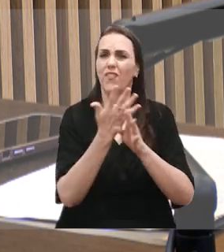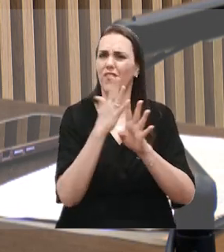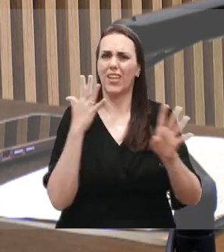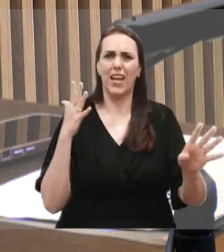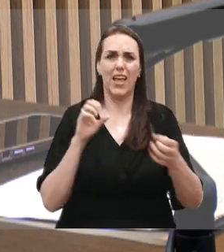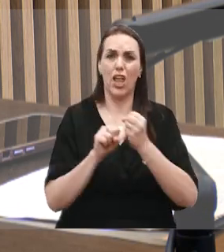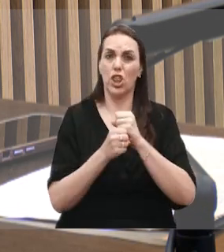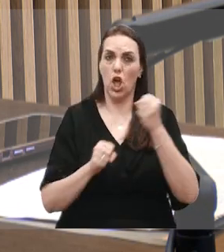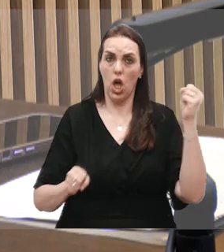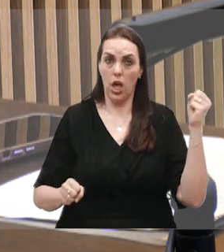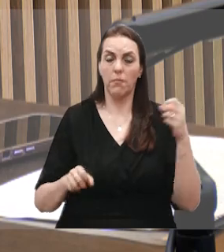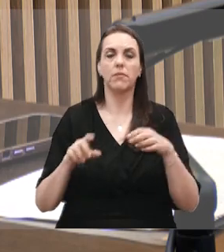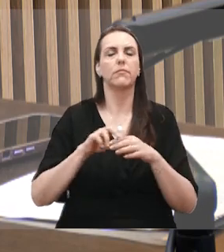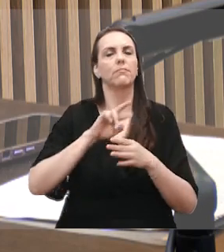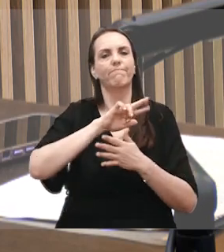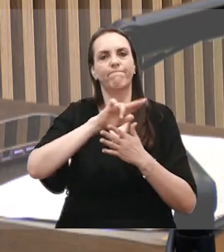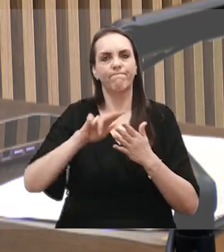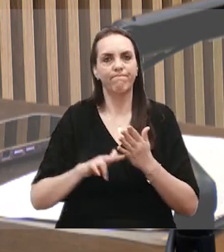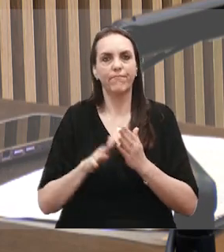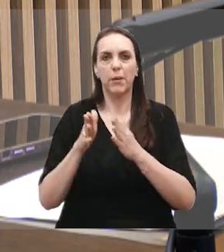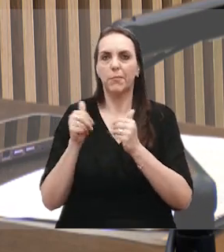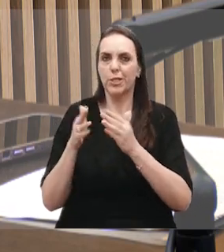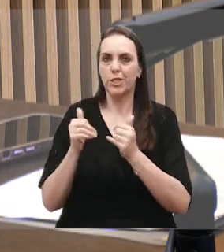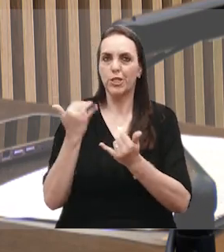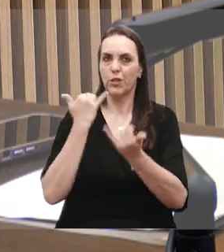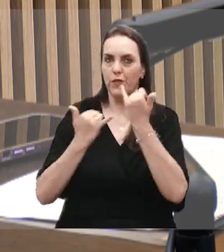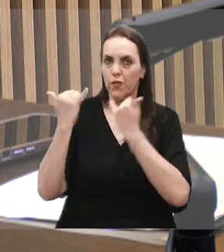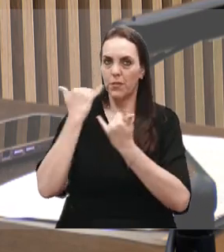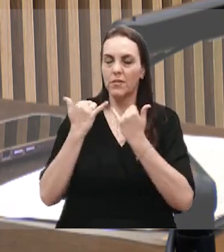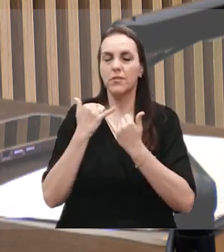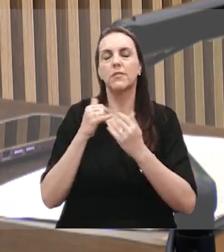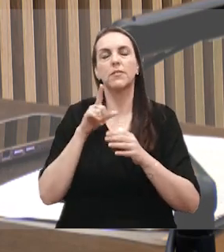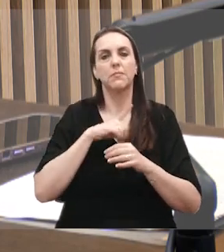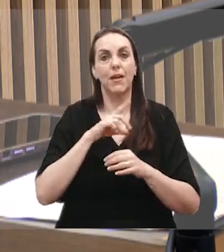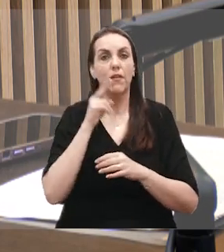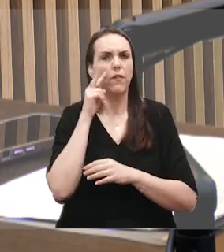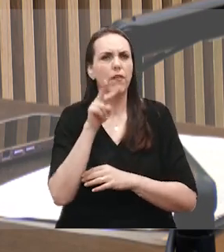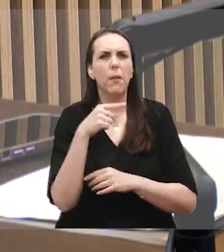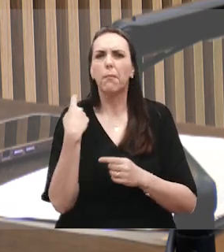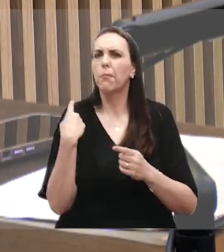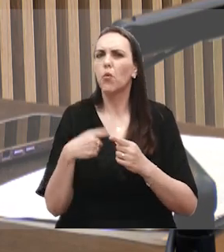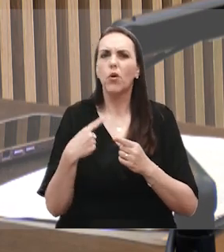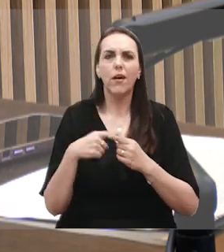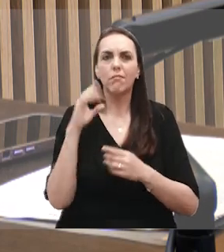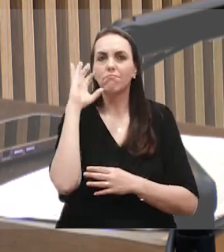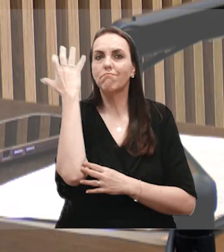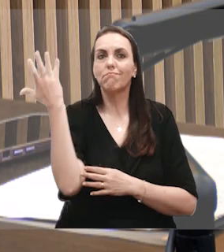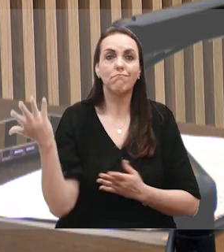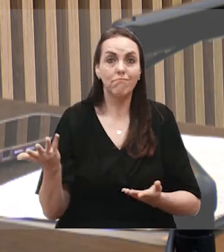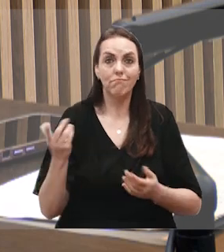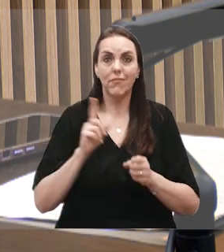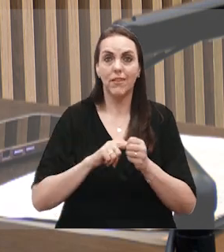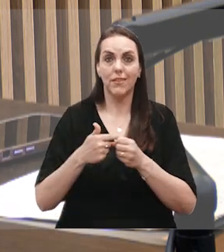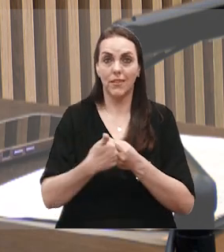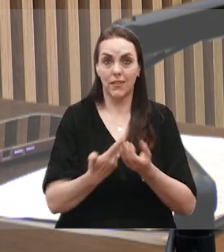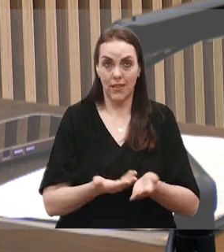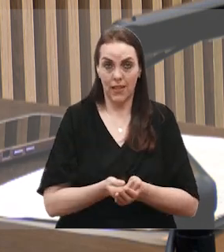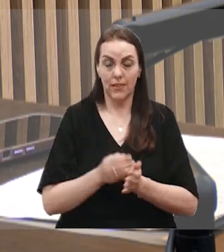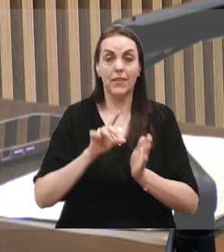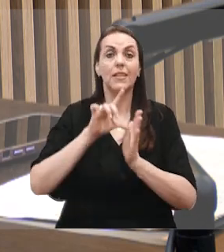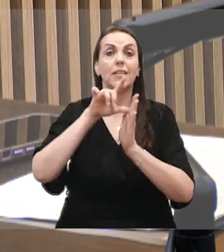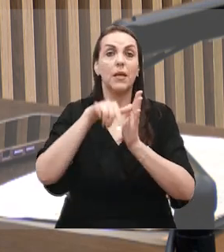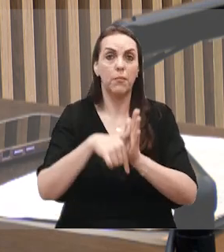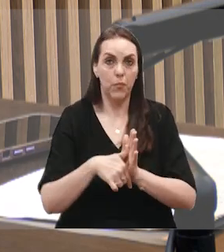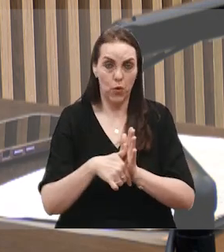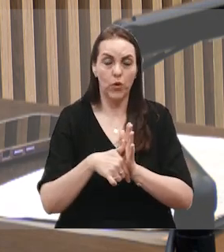a gente vai estar fazendo diversos pedidos de informação para verificar o que está acontecendo no nosso município. A partir desse